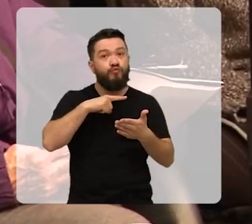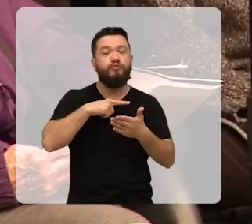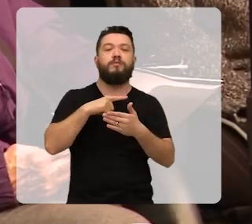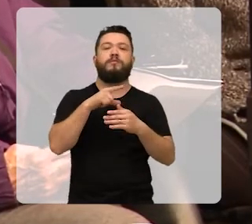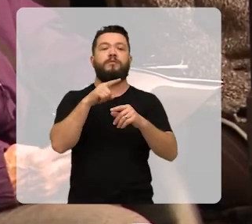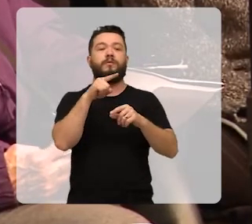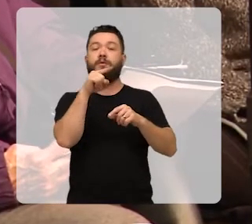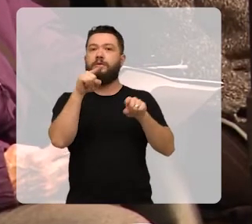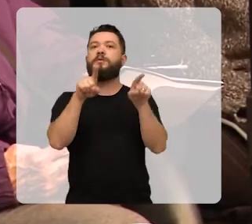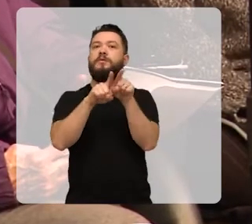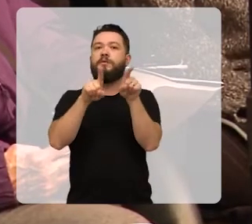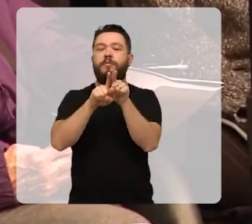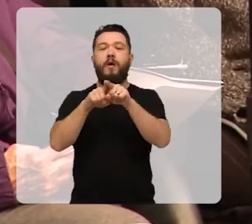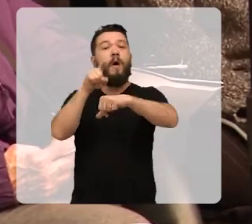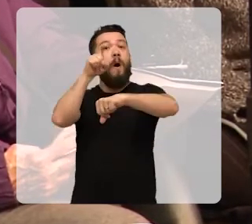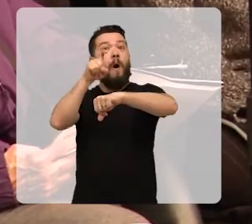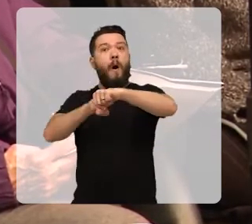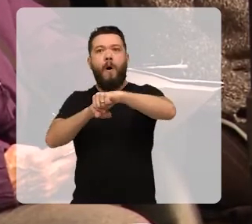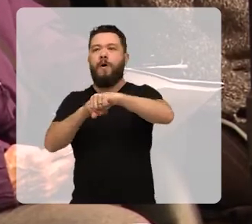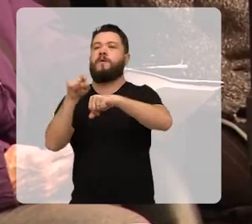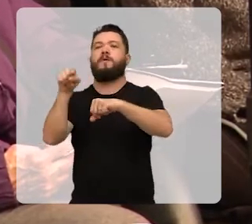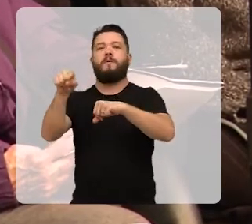tinha toque de recolher